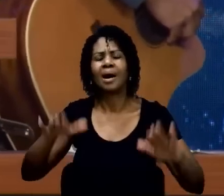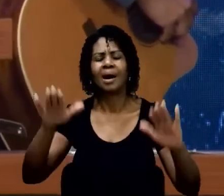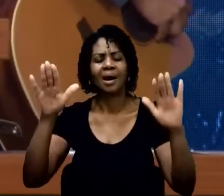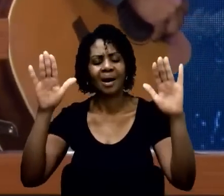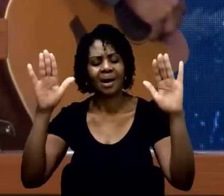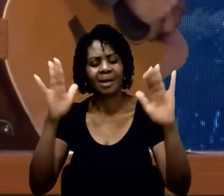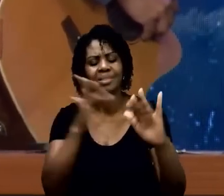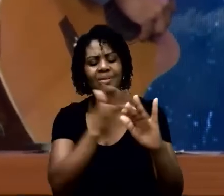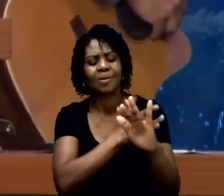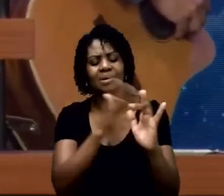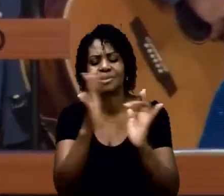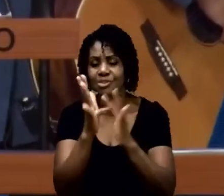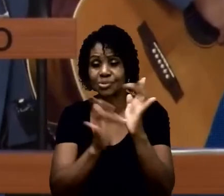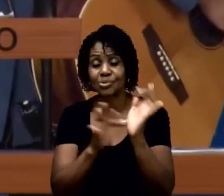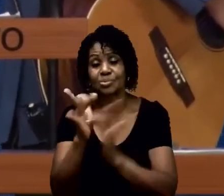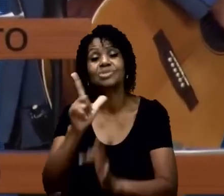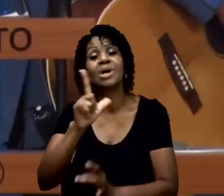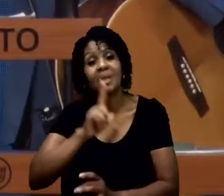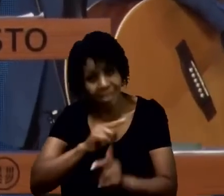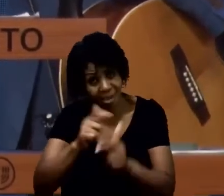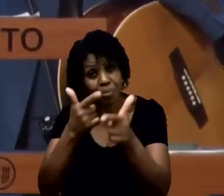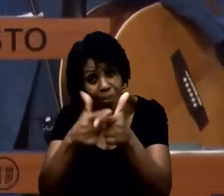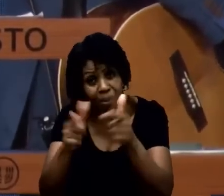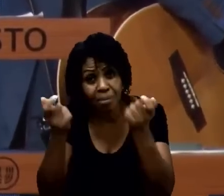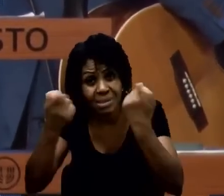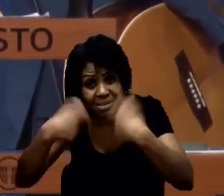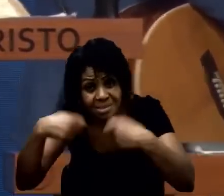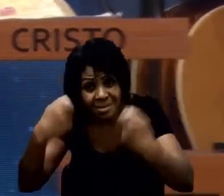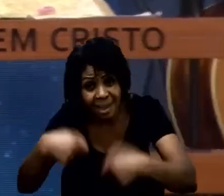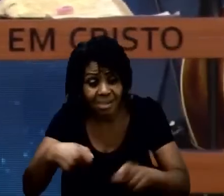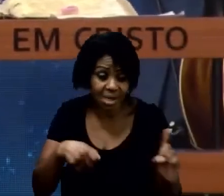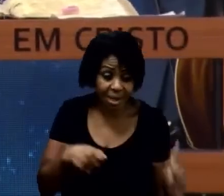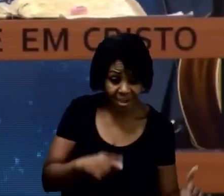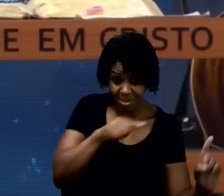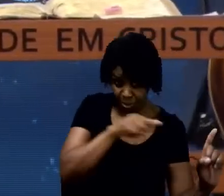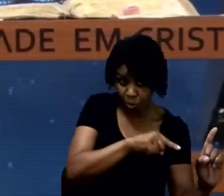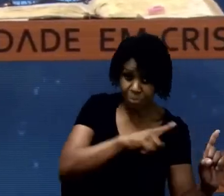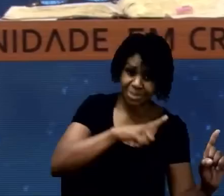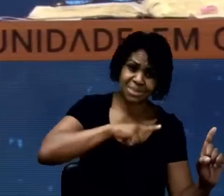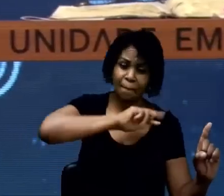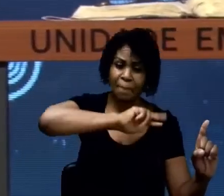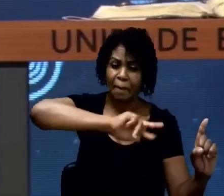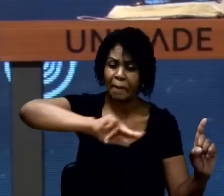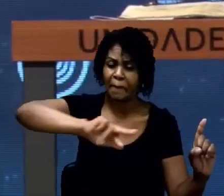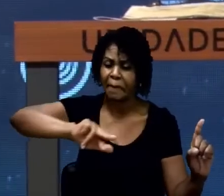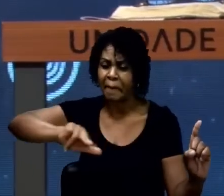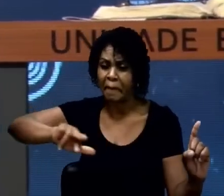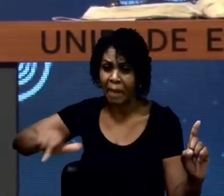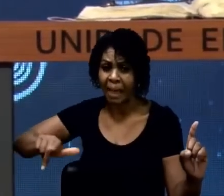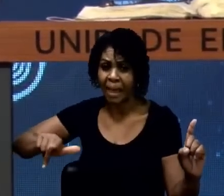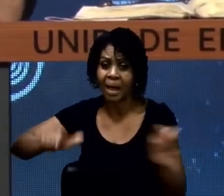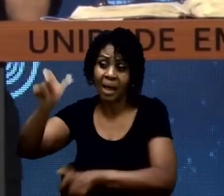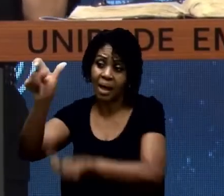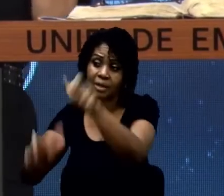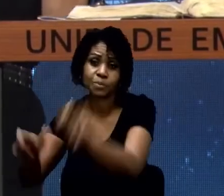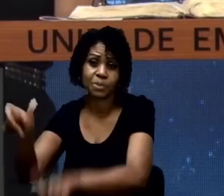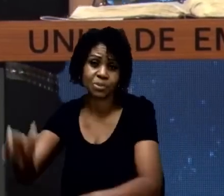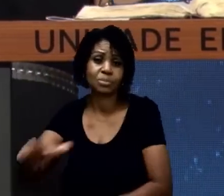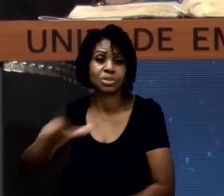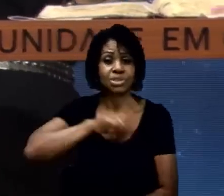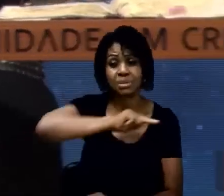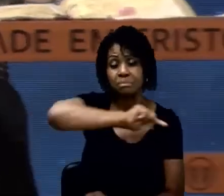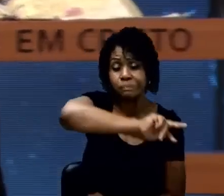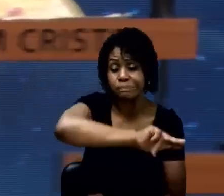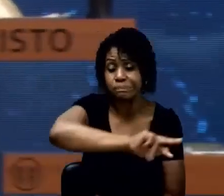nele. Se você tem alguma necessidade. O gadareano tinha muitas. E aqueles moradores também tinham muitas.